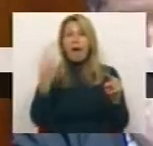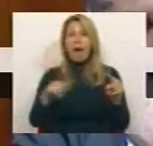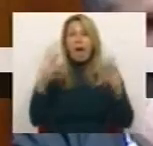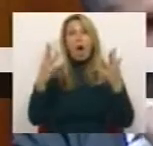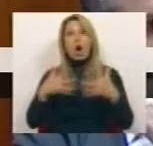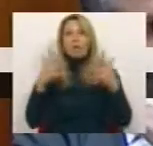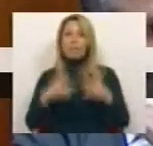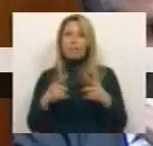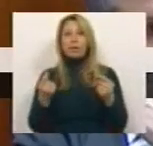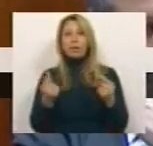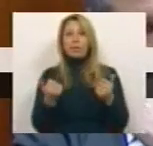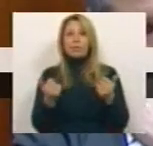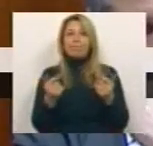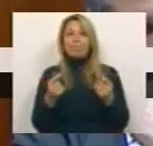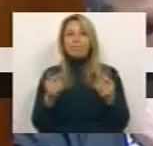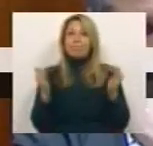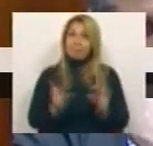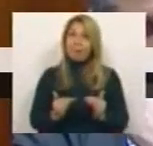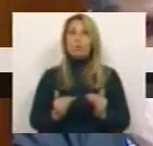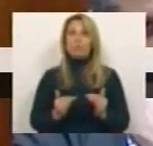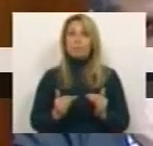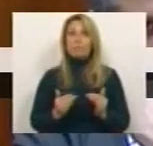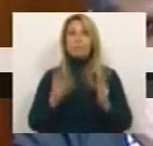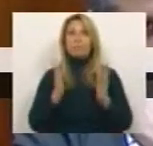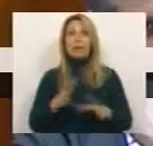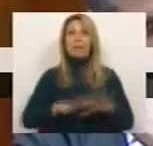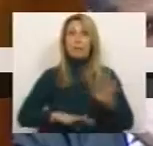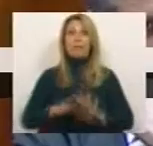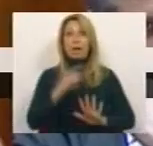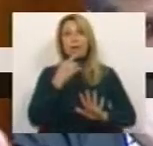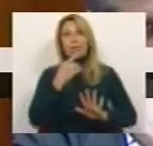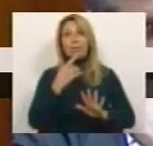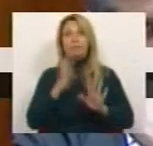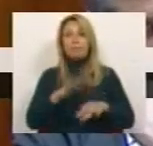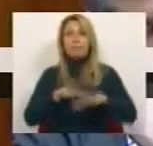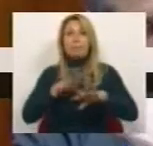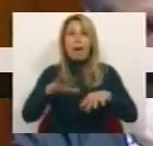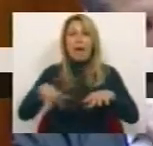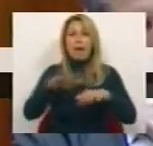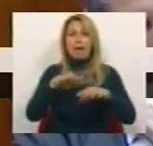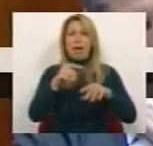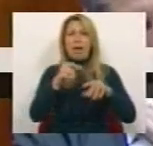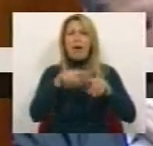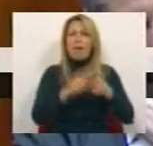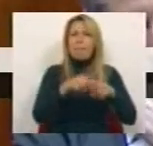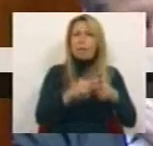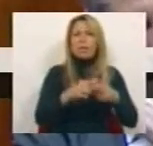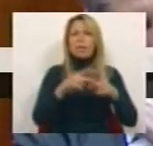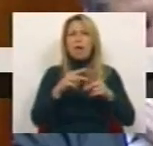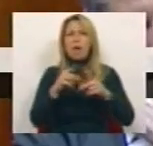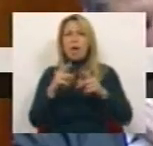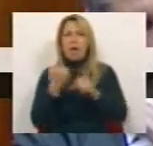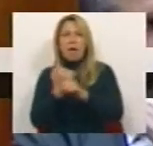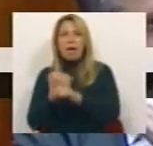mais esmagado, onde muito tem que ser feito no domínio da manutenção. Repito, em